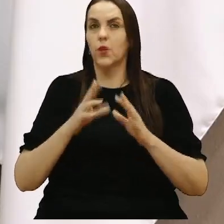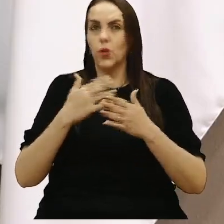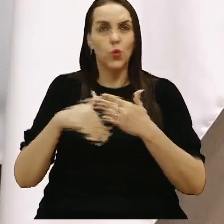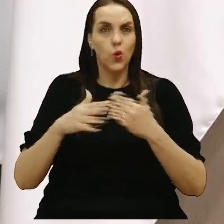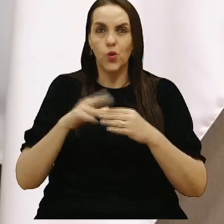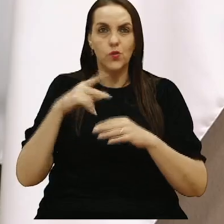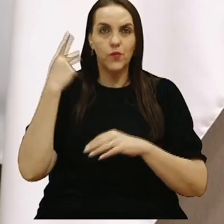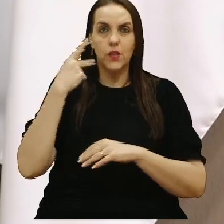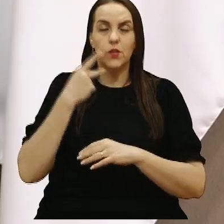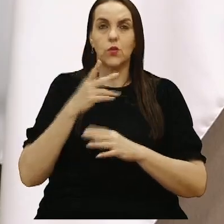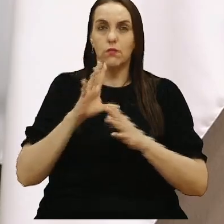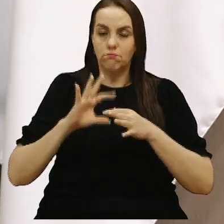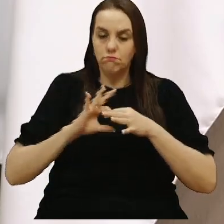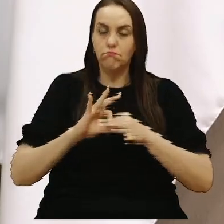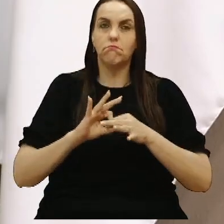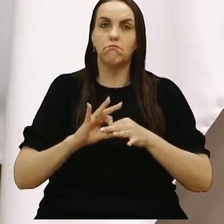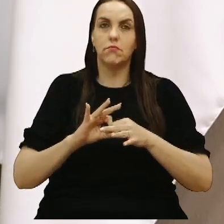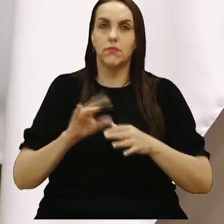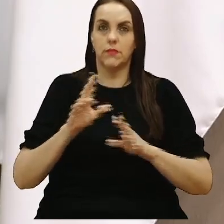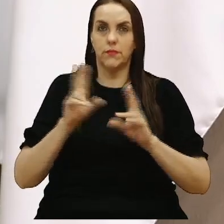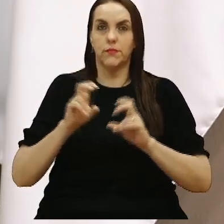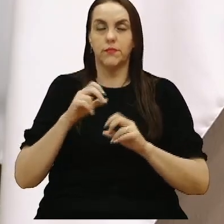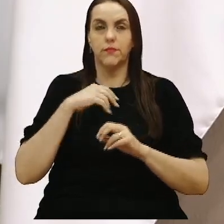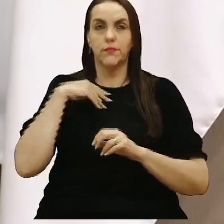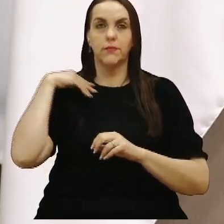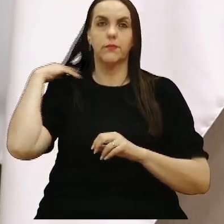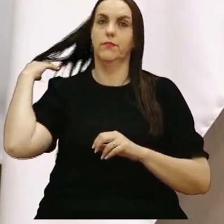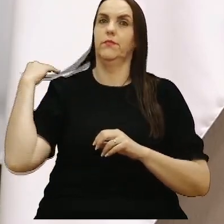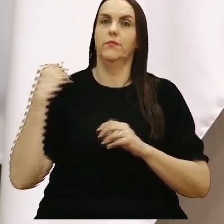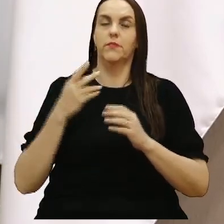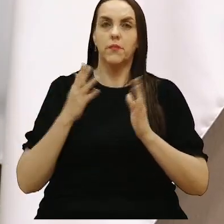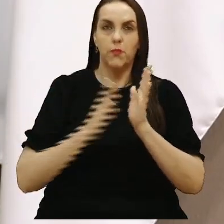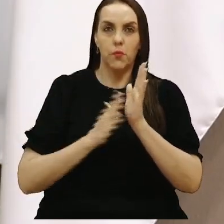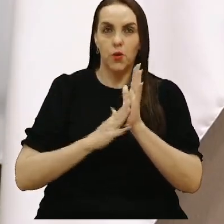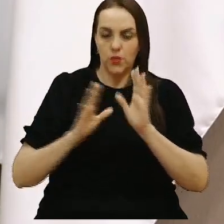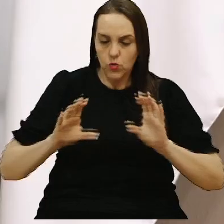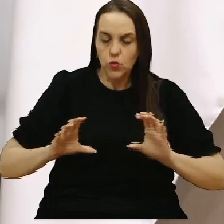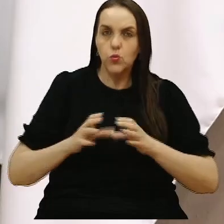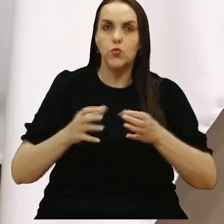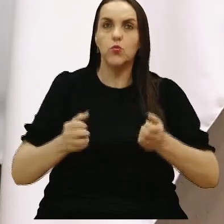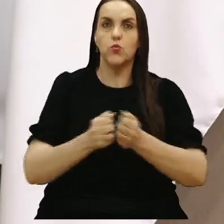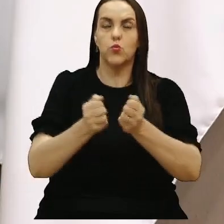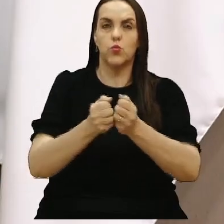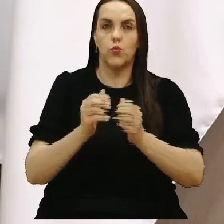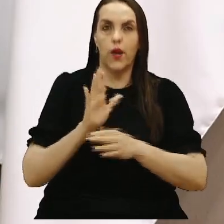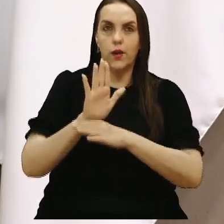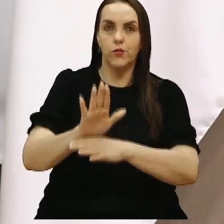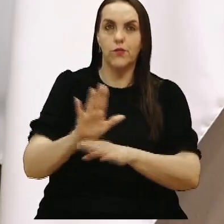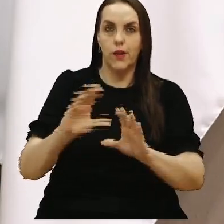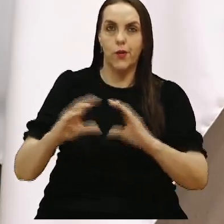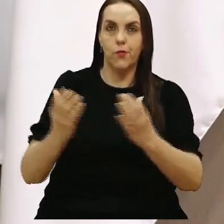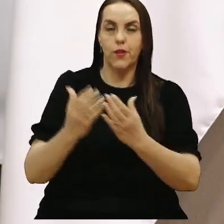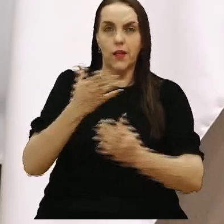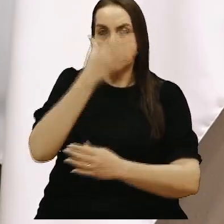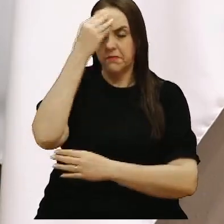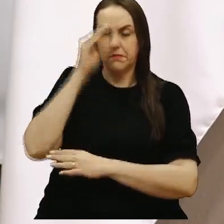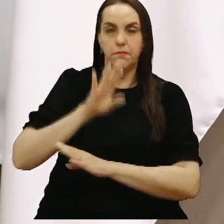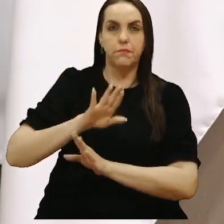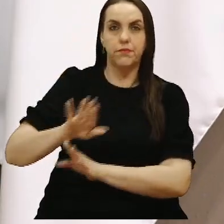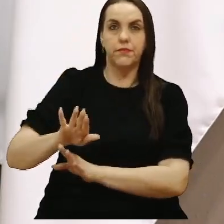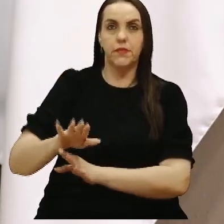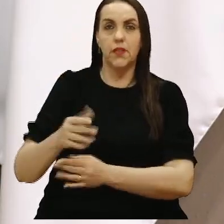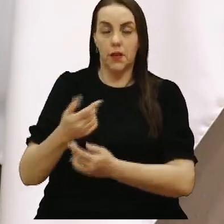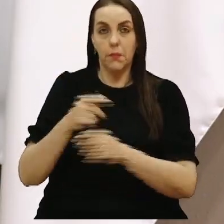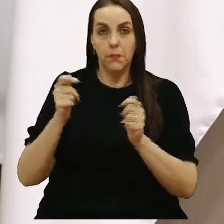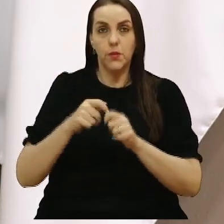vereadores unidos por essa causa, proponho que a gente vá de forma coletiva para poder contribuir com aquela comunidade que sempre foi muito esquecida. para que a